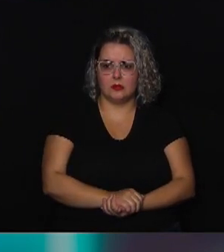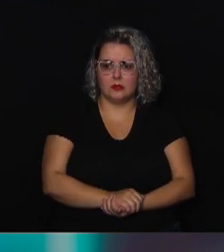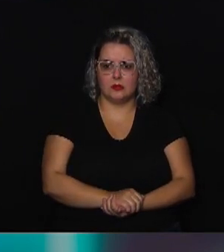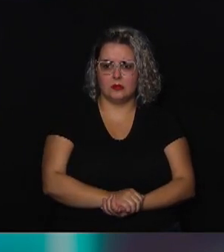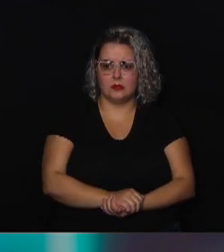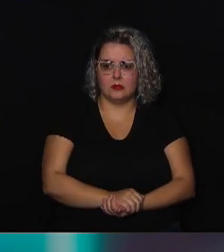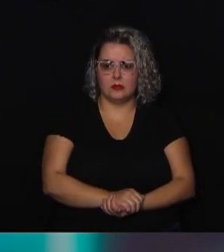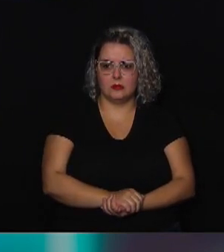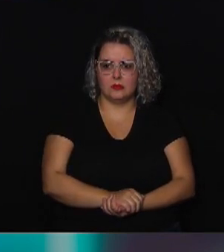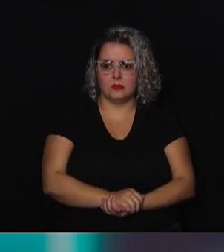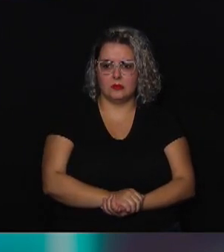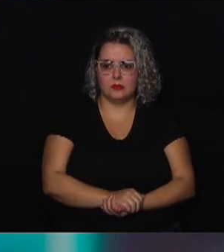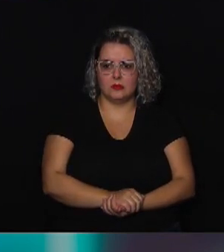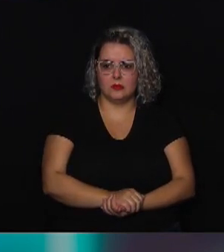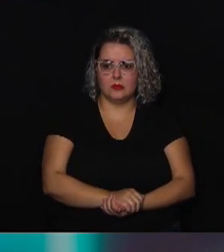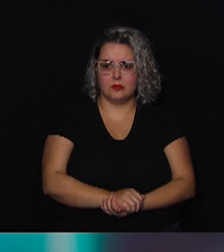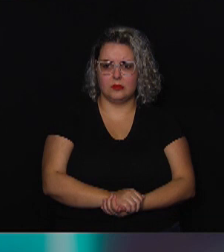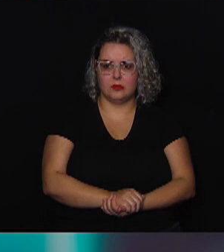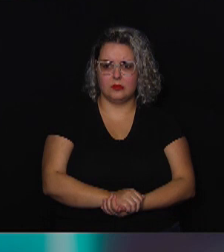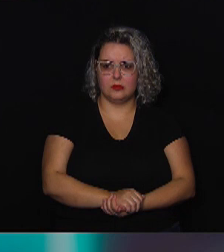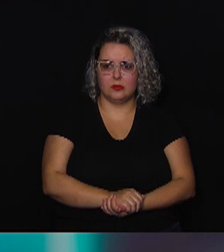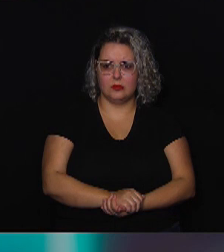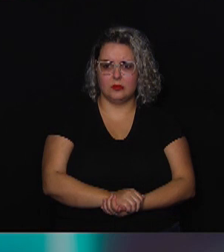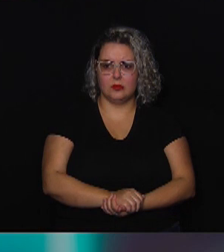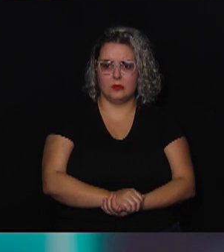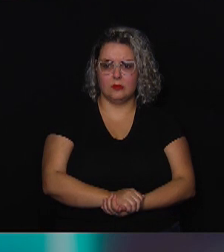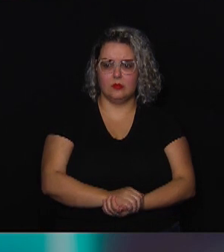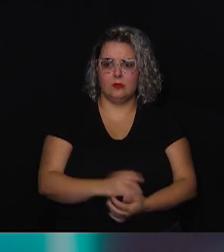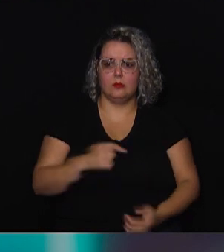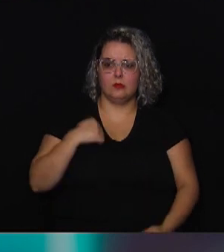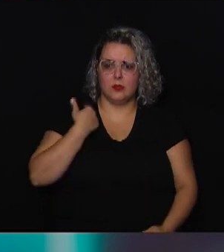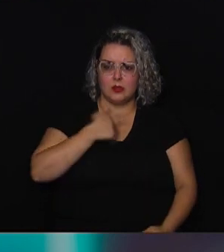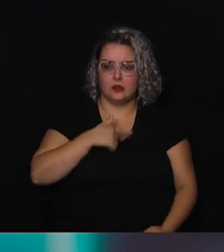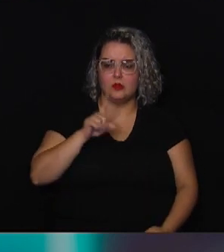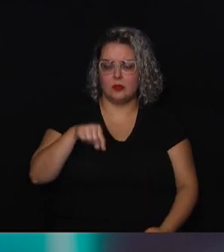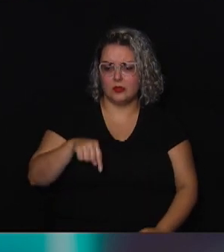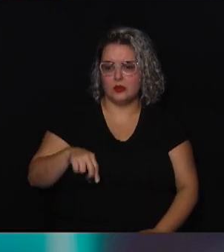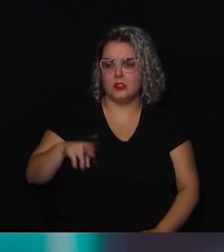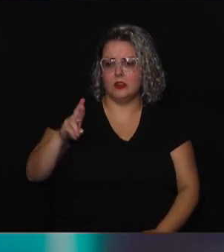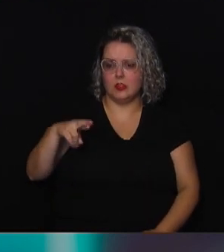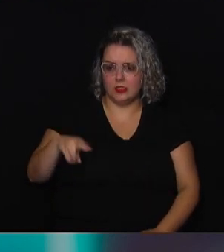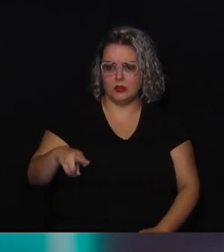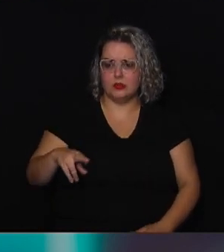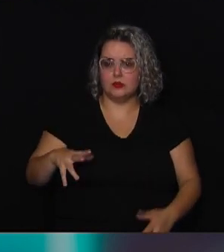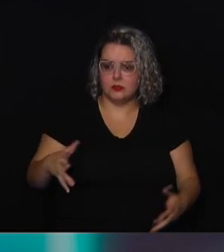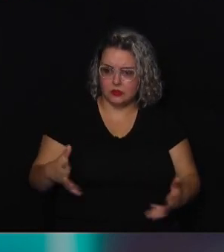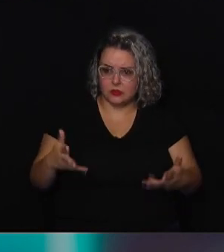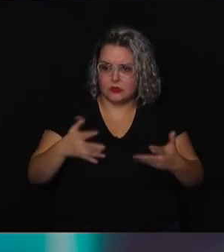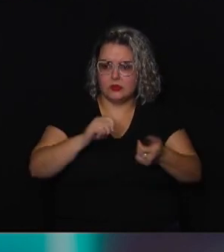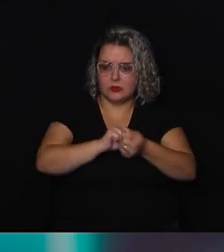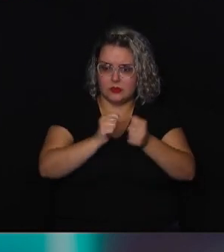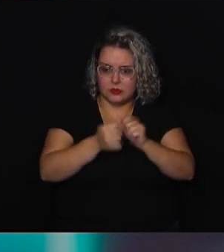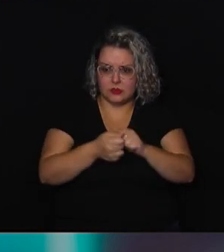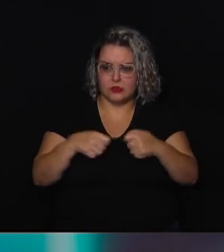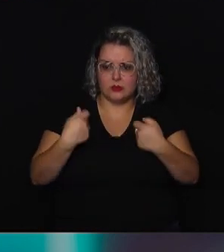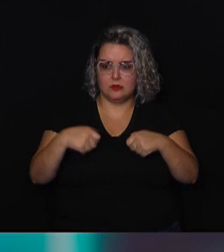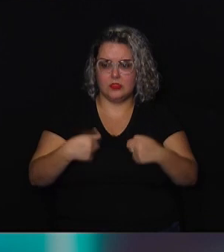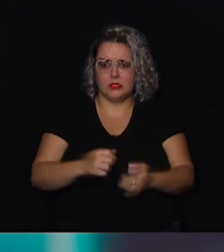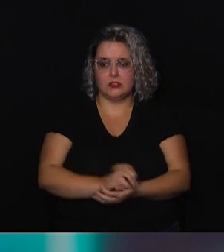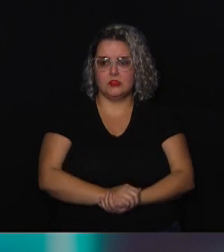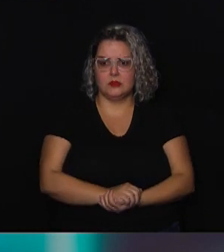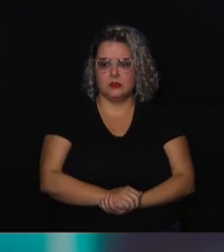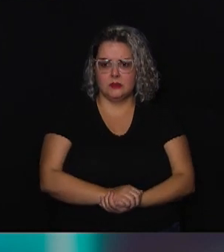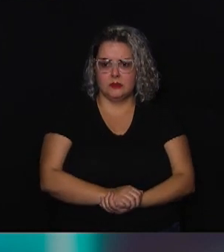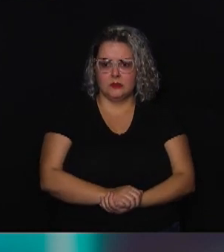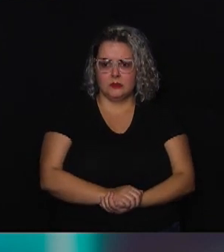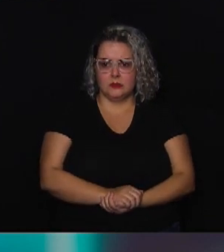Então, que para nós é sempre motivo da gente se empenhar e fazer as adequações necessárias, que é a razão de